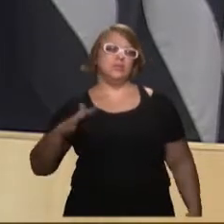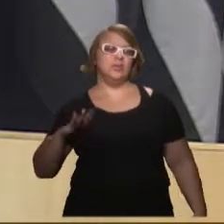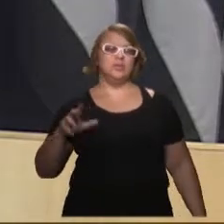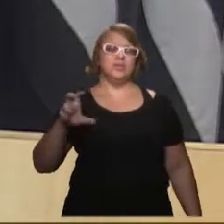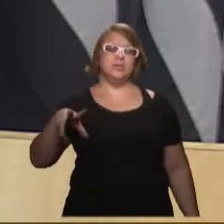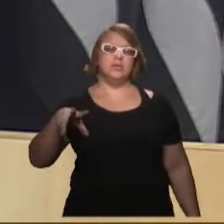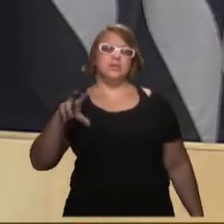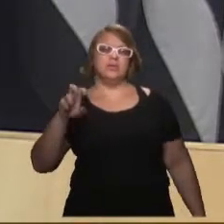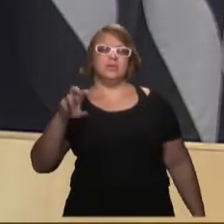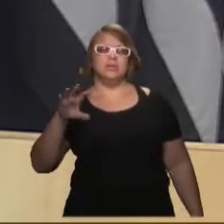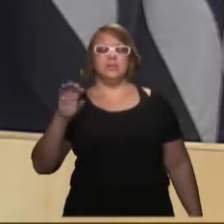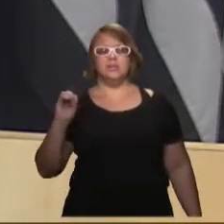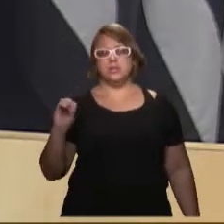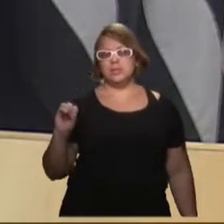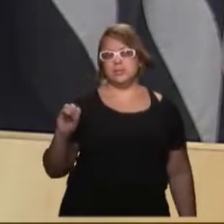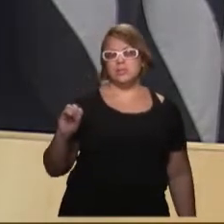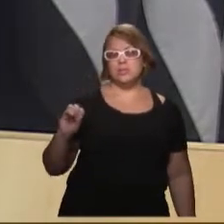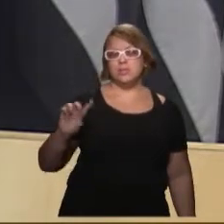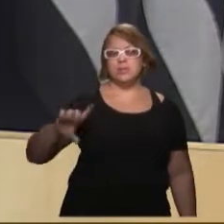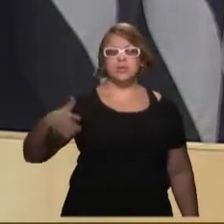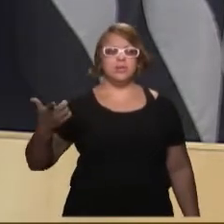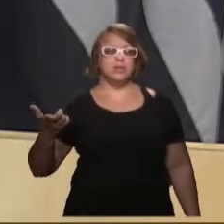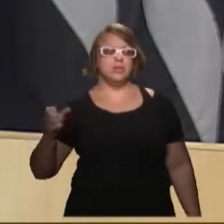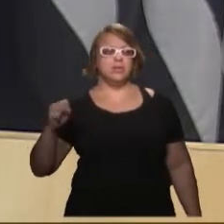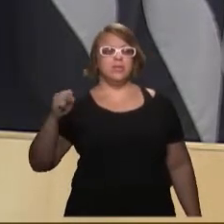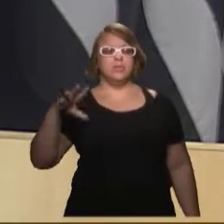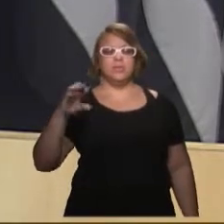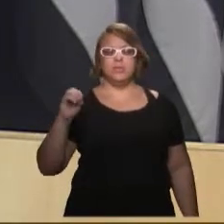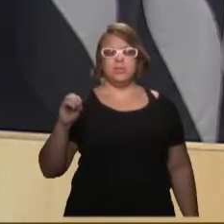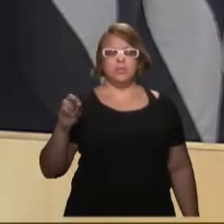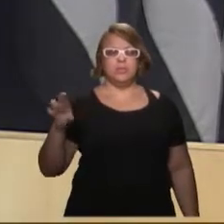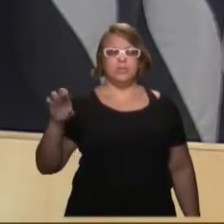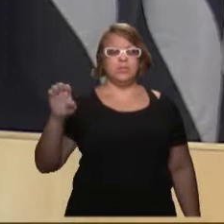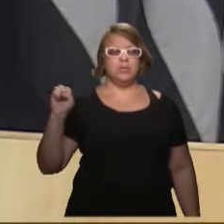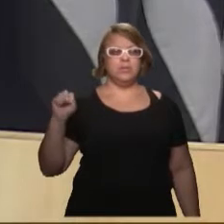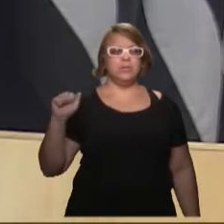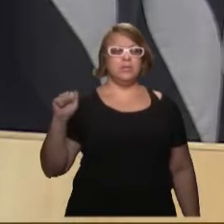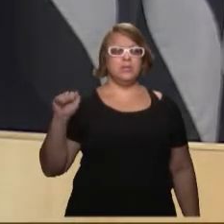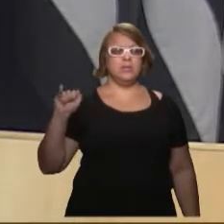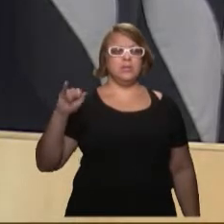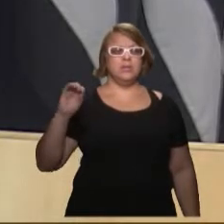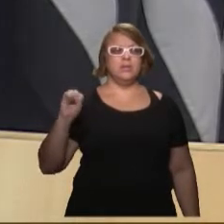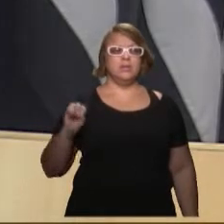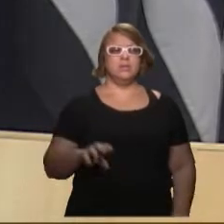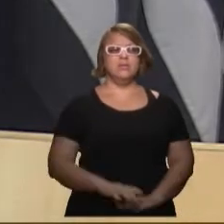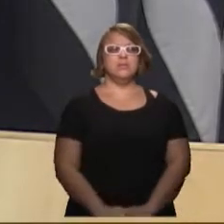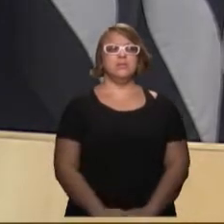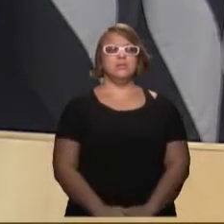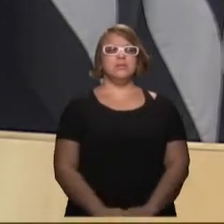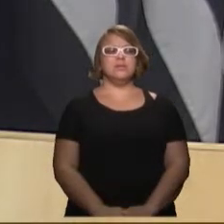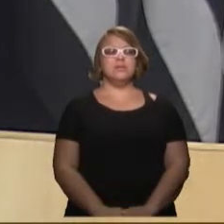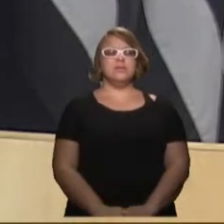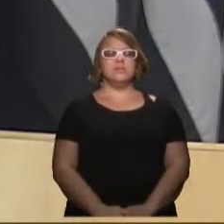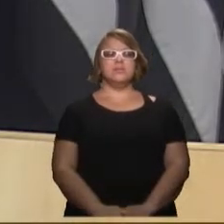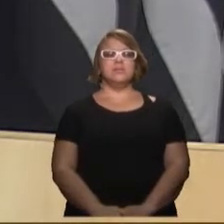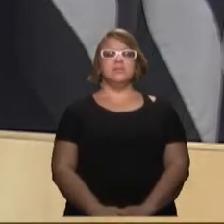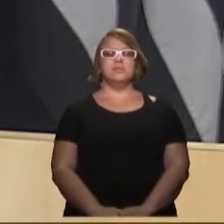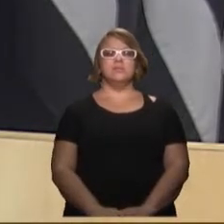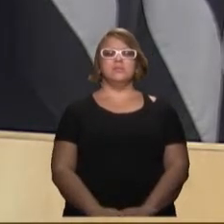R$ 80,00, numa família que não se tem renda mensal, esse